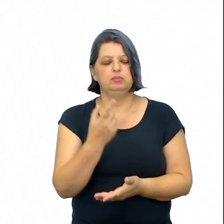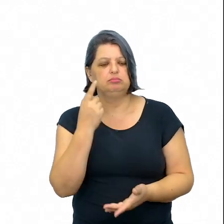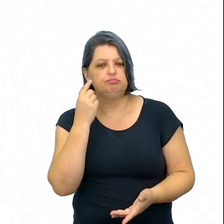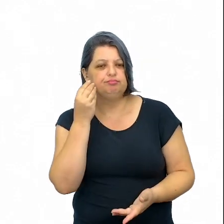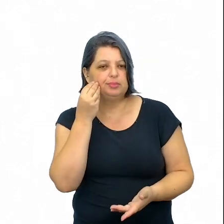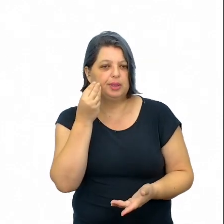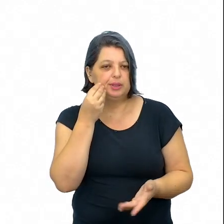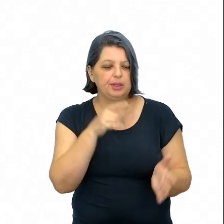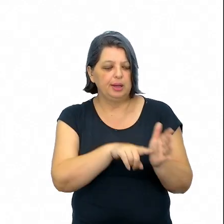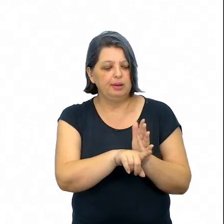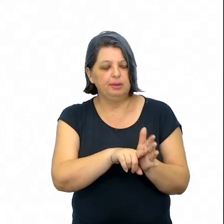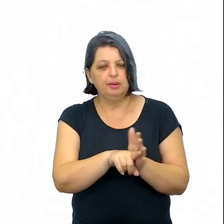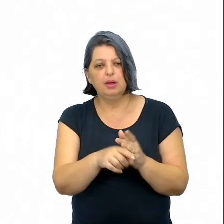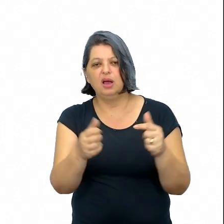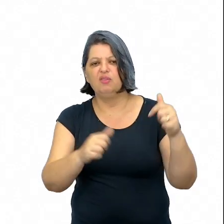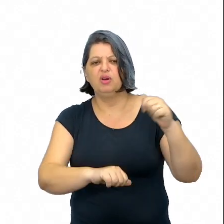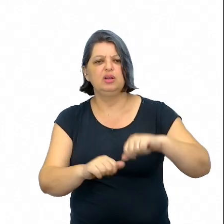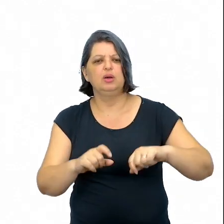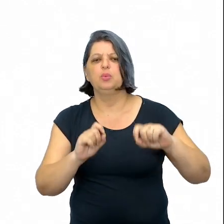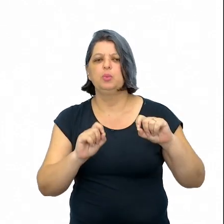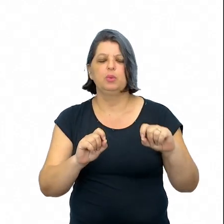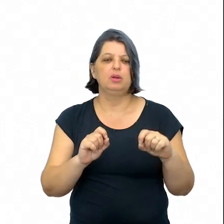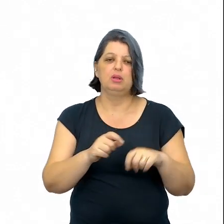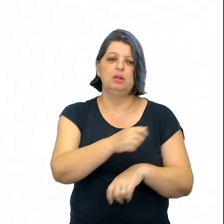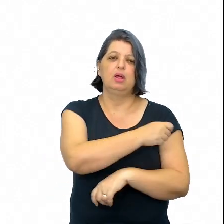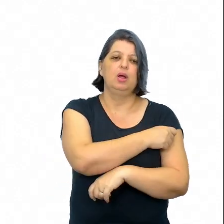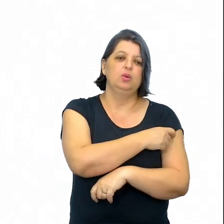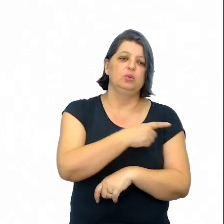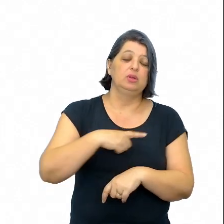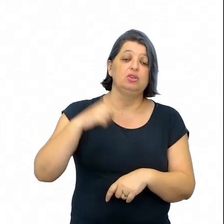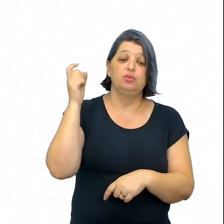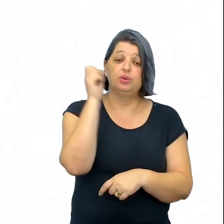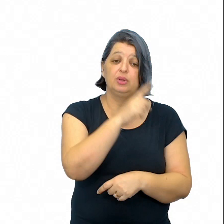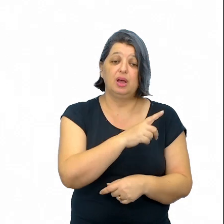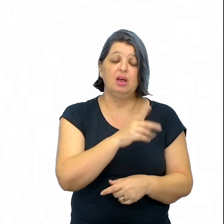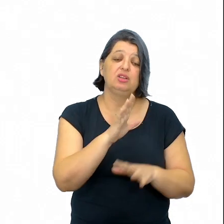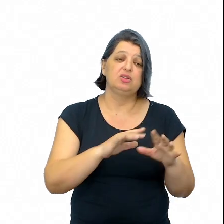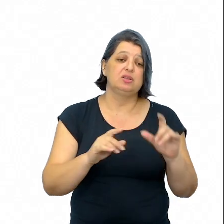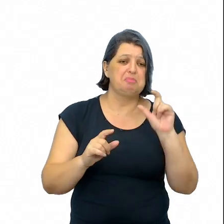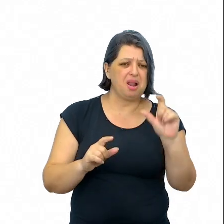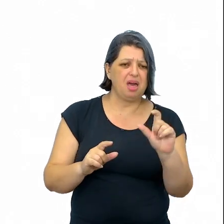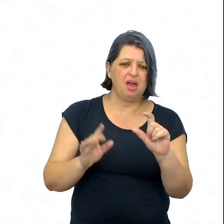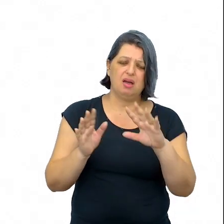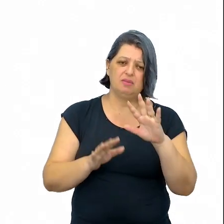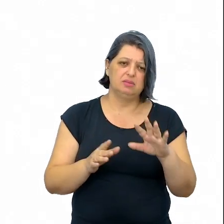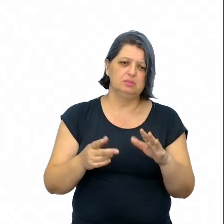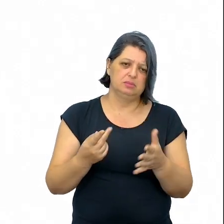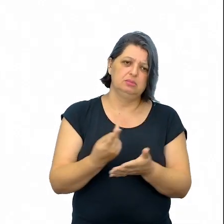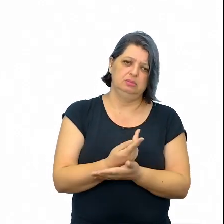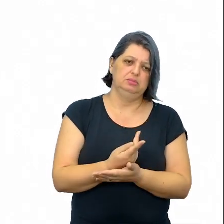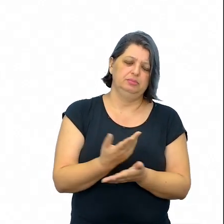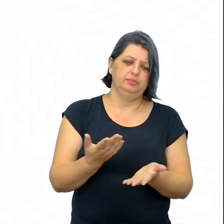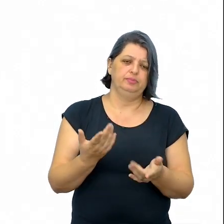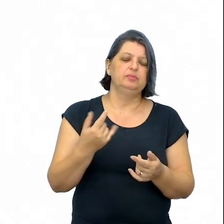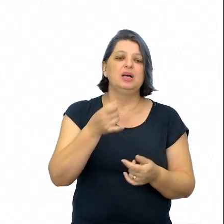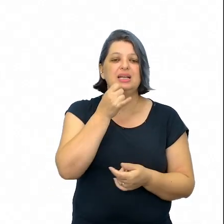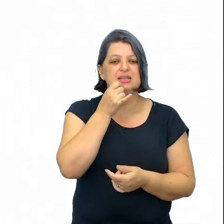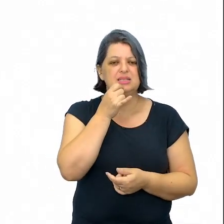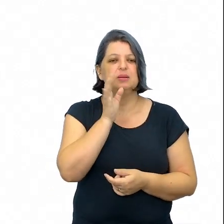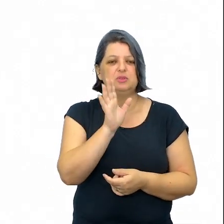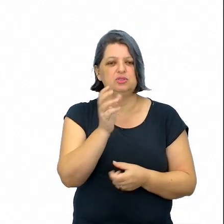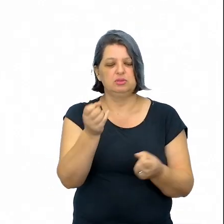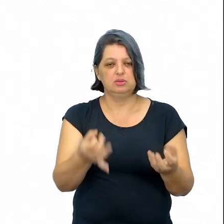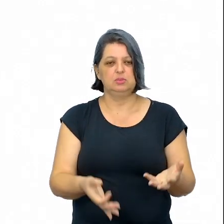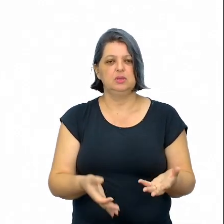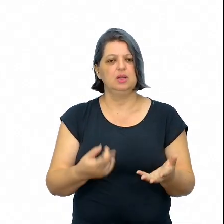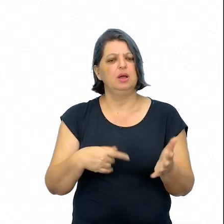poder verificar aonde é que o meu aluno está errando. Às vezes é uma palavra, às vezes é uma coisa. Eu já citei para vocês o exemplo, né? Às